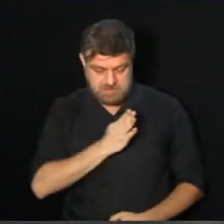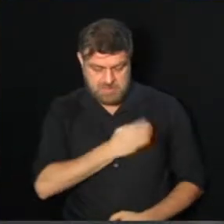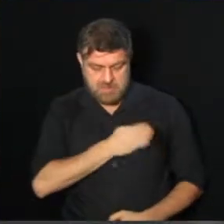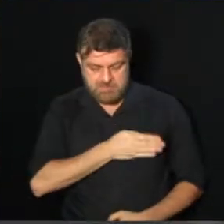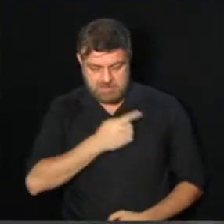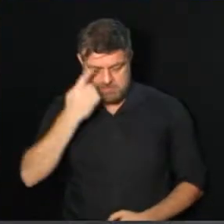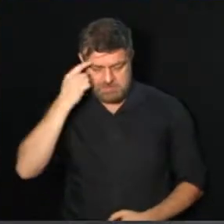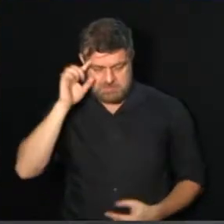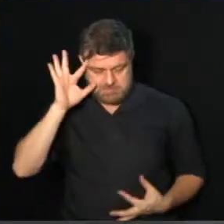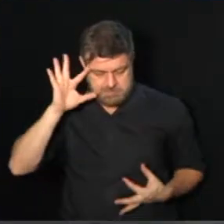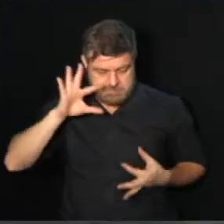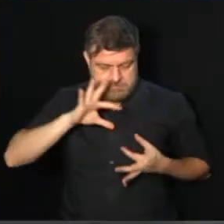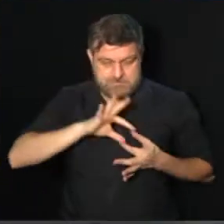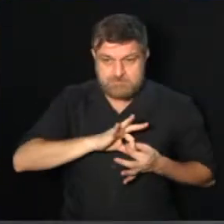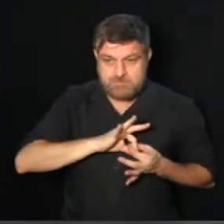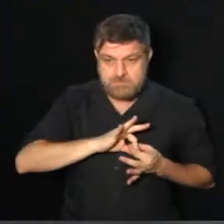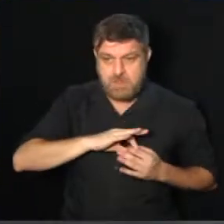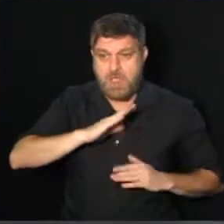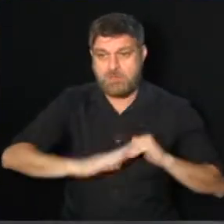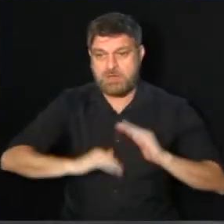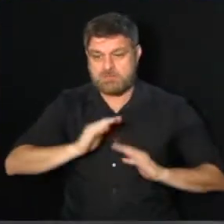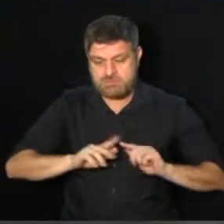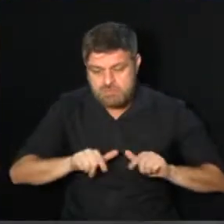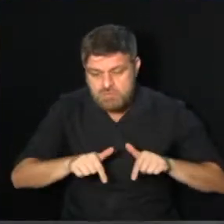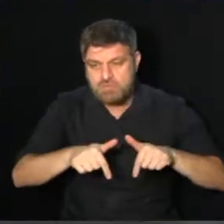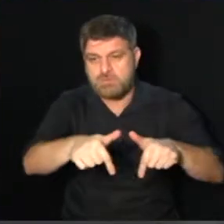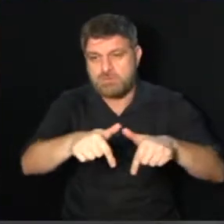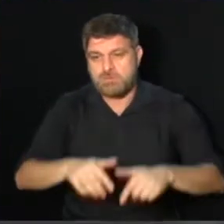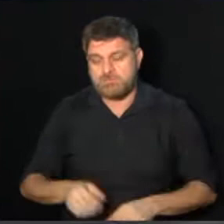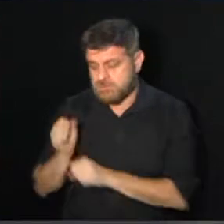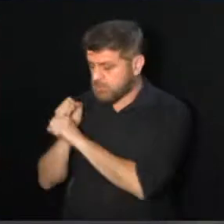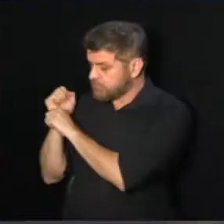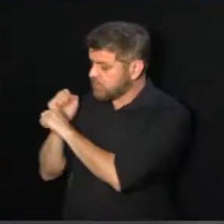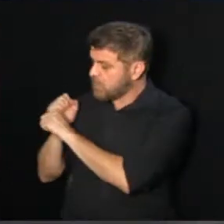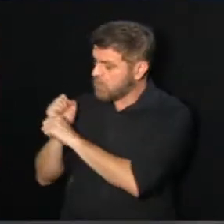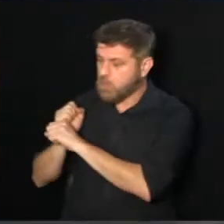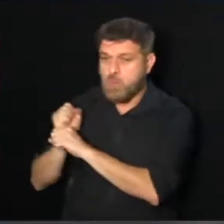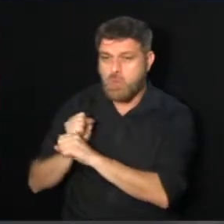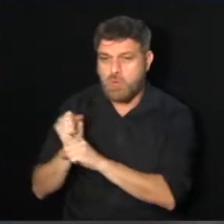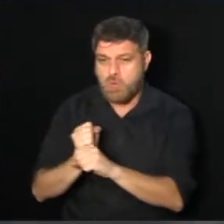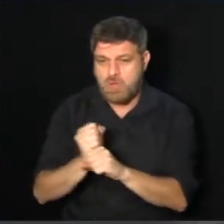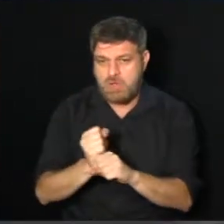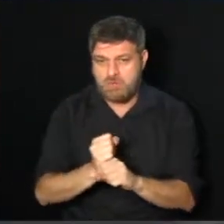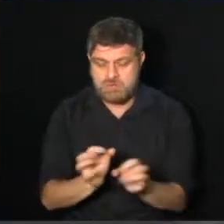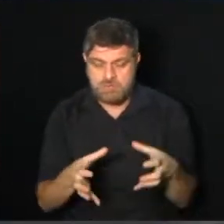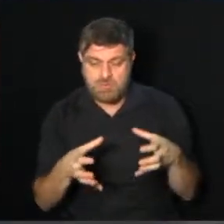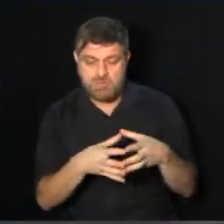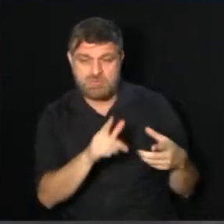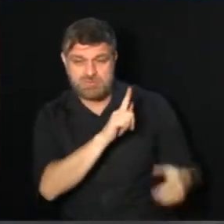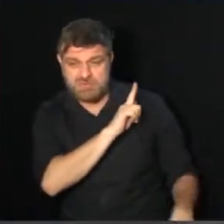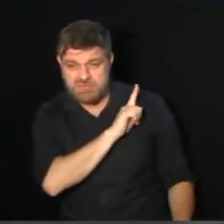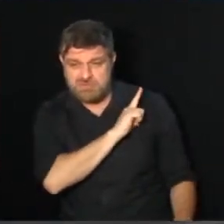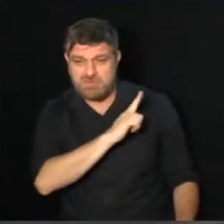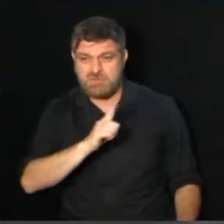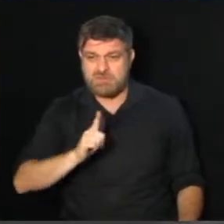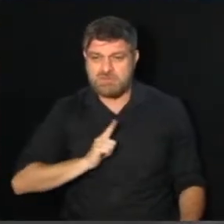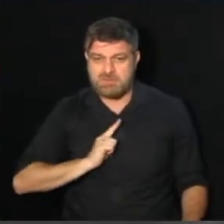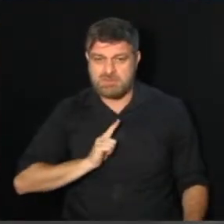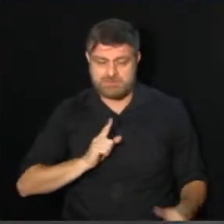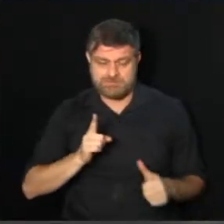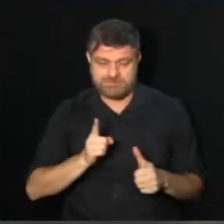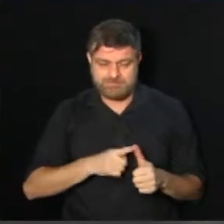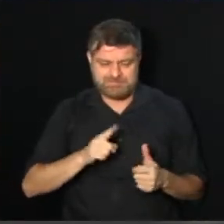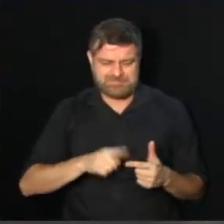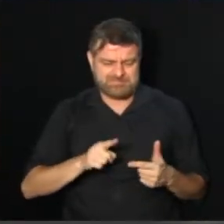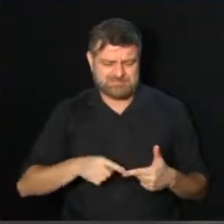mente para a ação. São anos já vividos ao lado desse grupo gestor, composto por